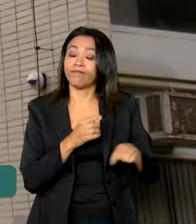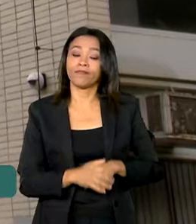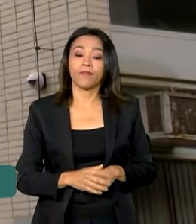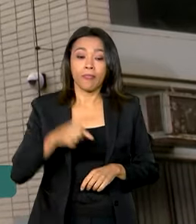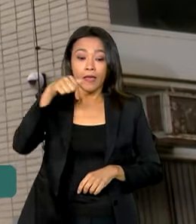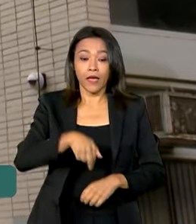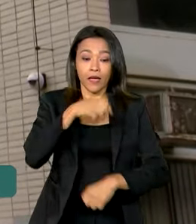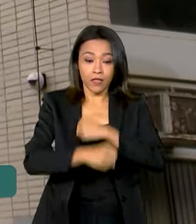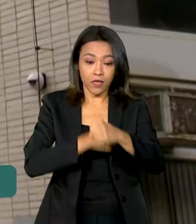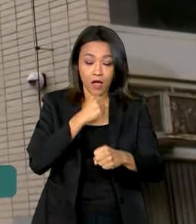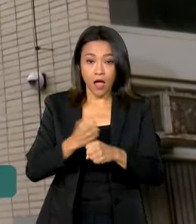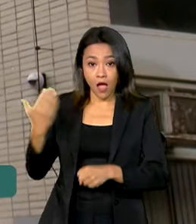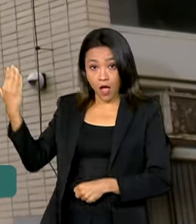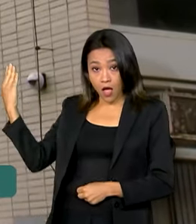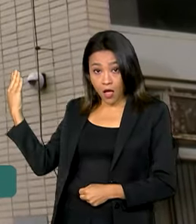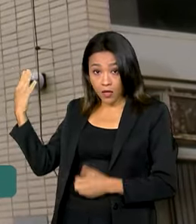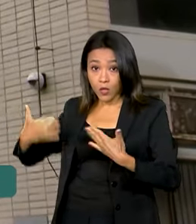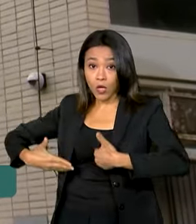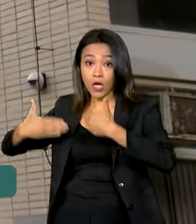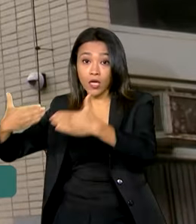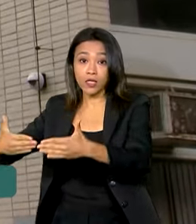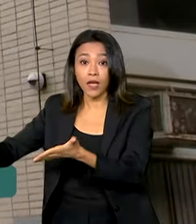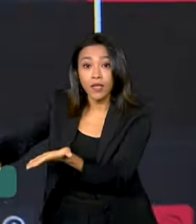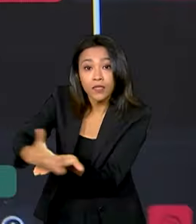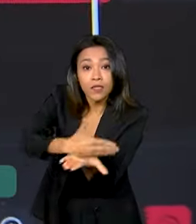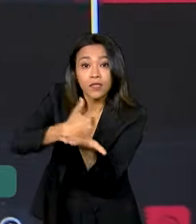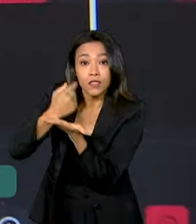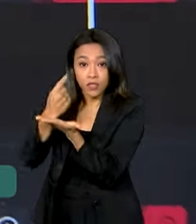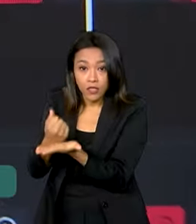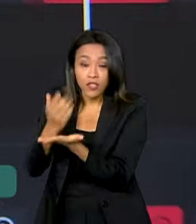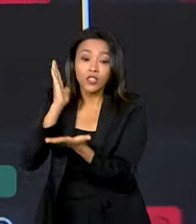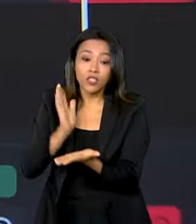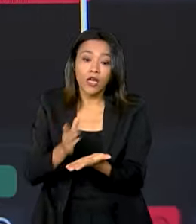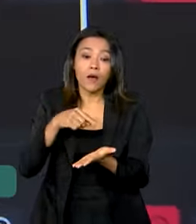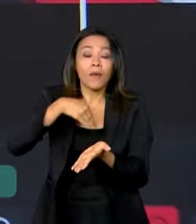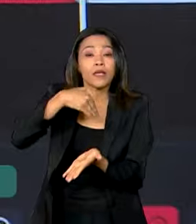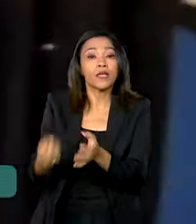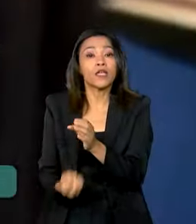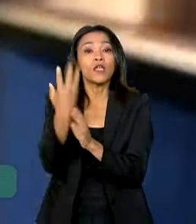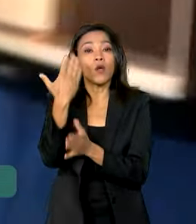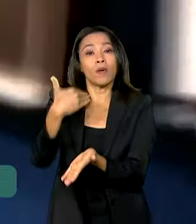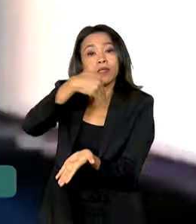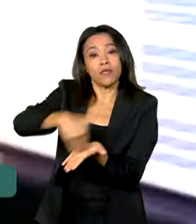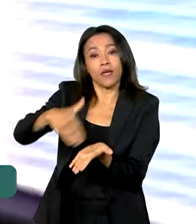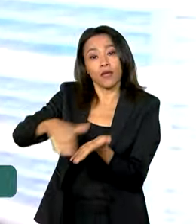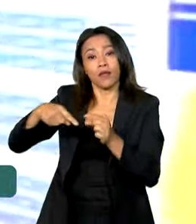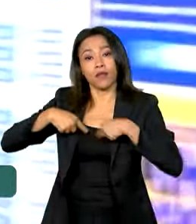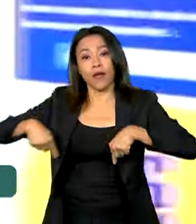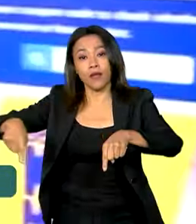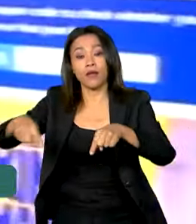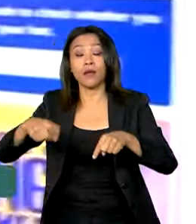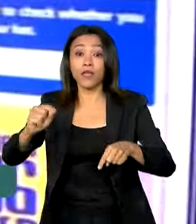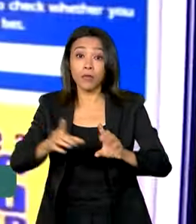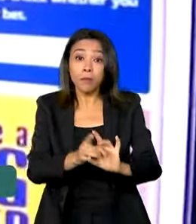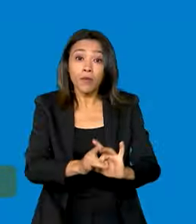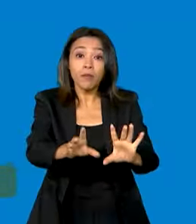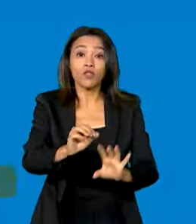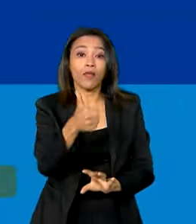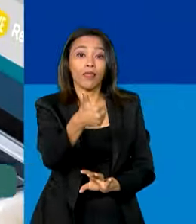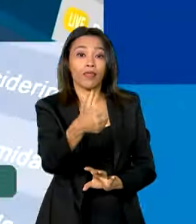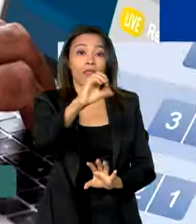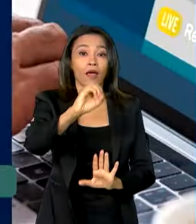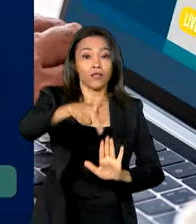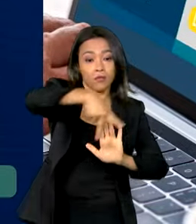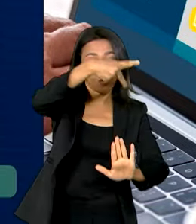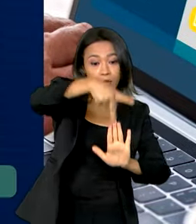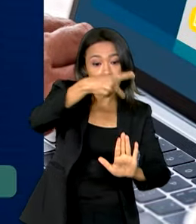ano o ministério da fazenda instituiu a secretaria de prêmios e apostas que emitiu mais de 10 portarias regulando o setor já